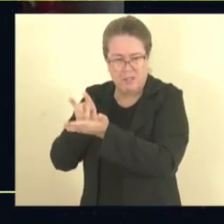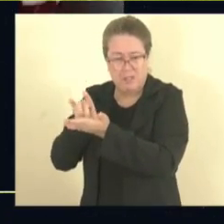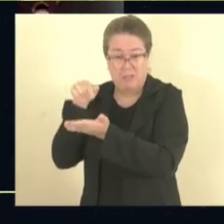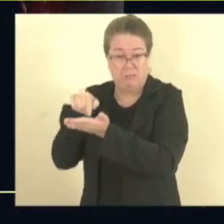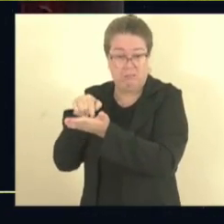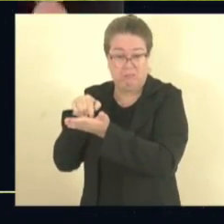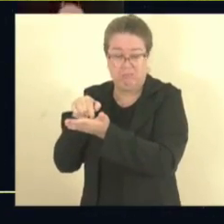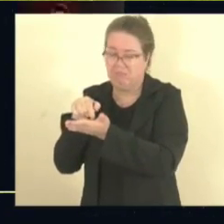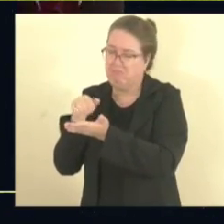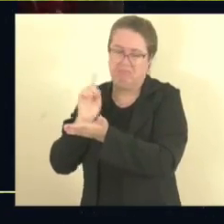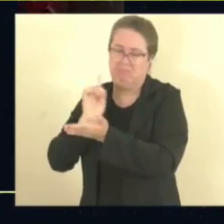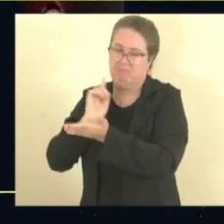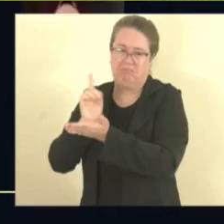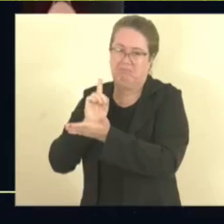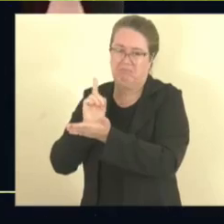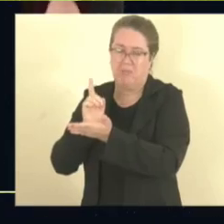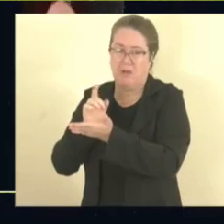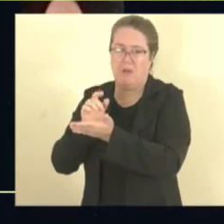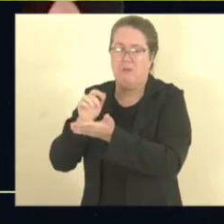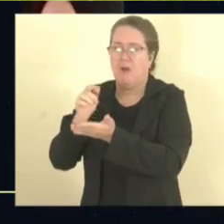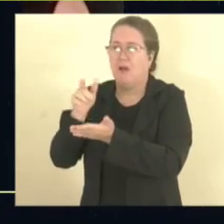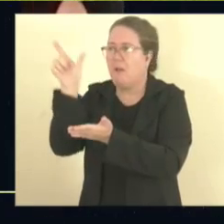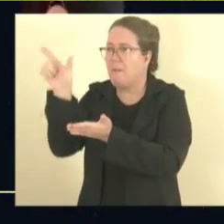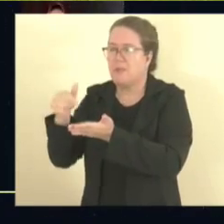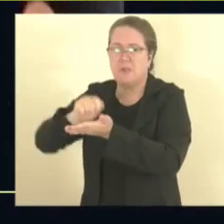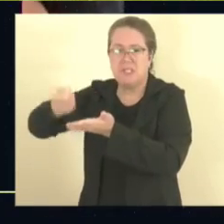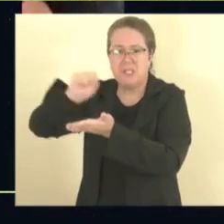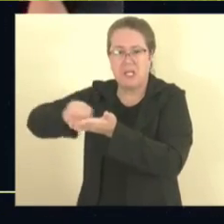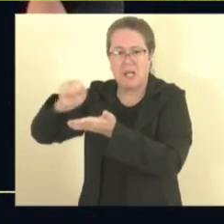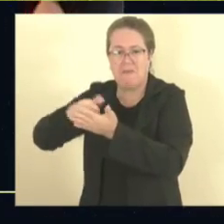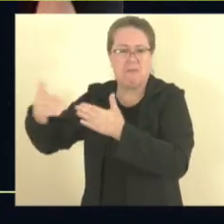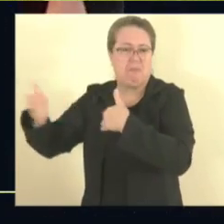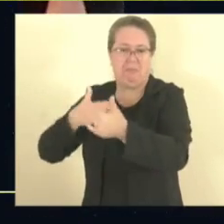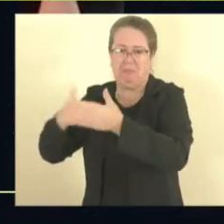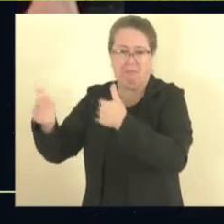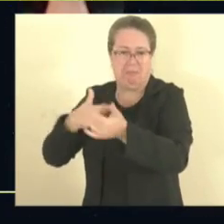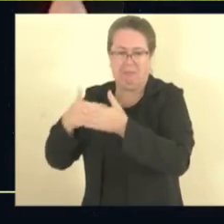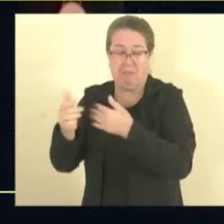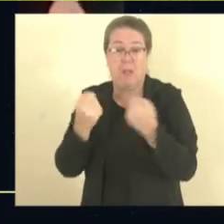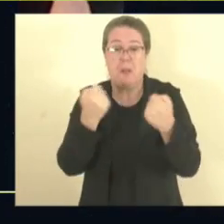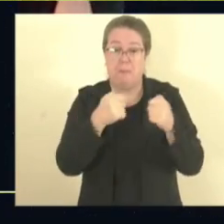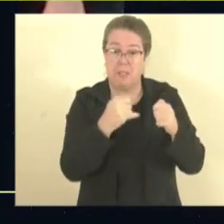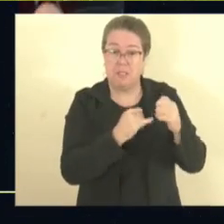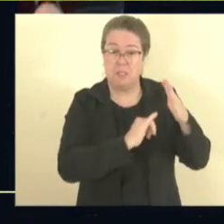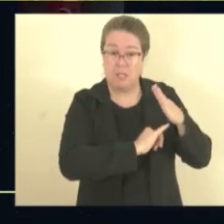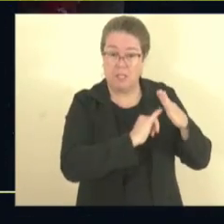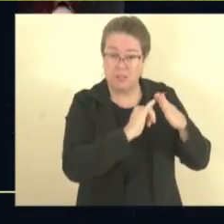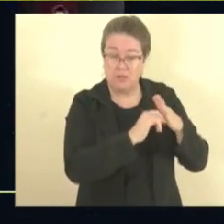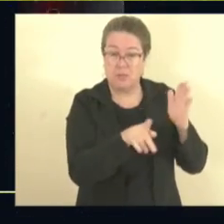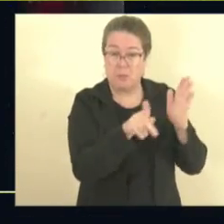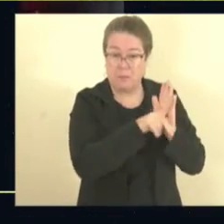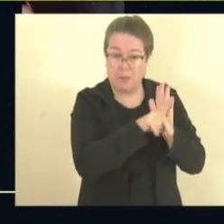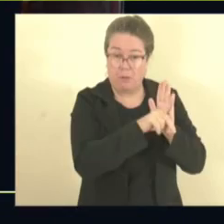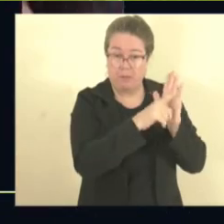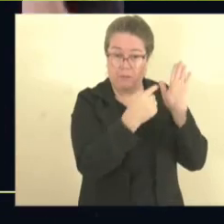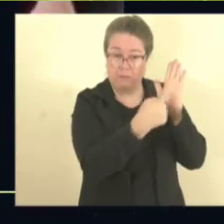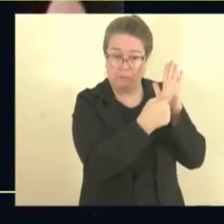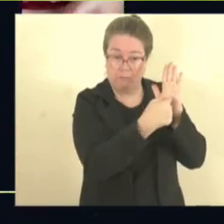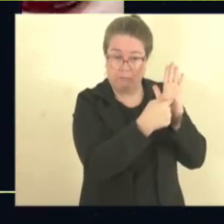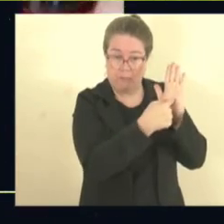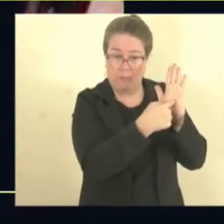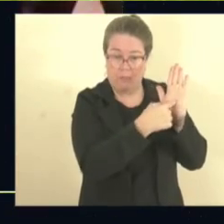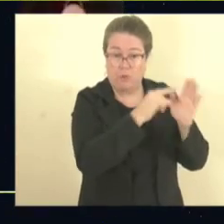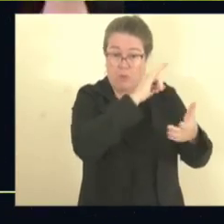o que quer. A gente tem que ir nas instituições. O Brasil vai muito bem, obrigado. Segunda